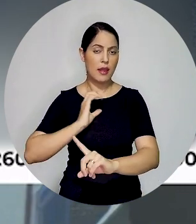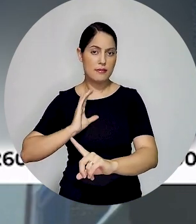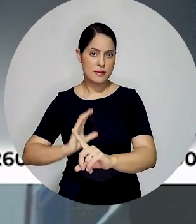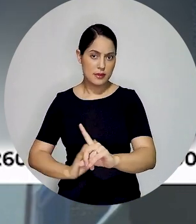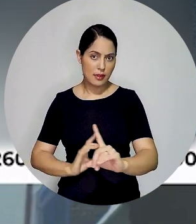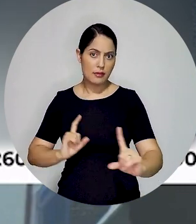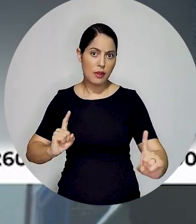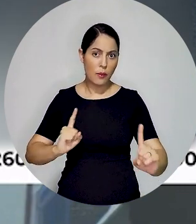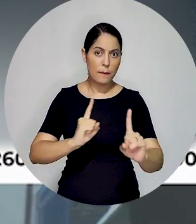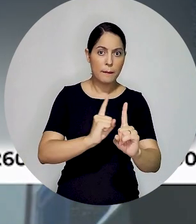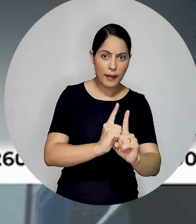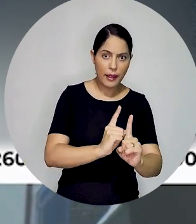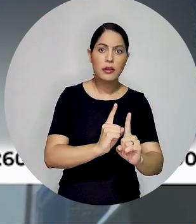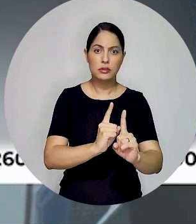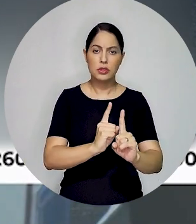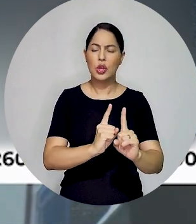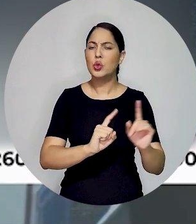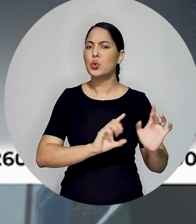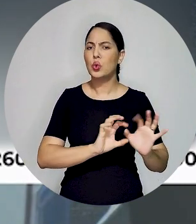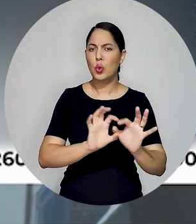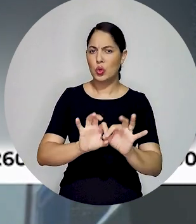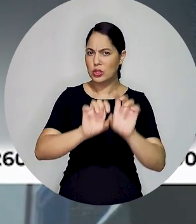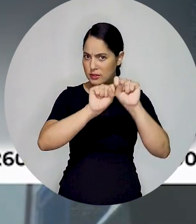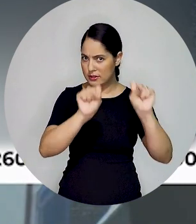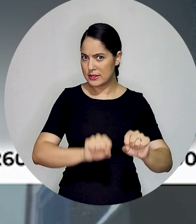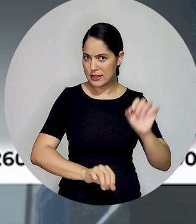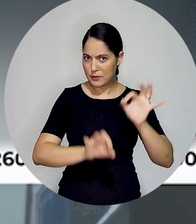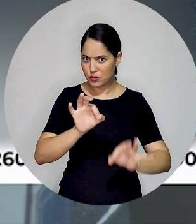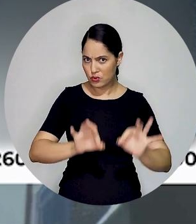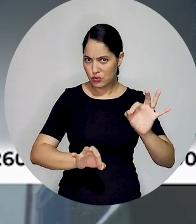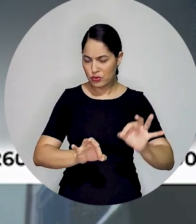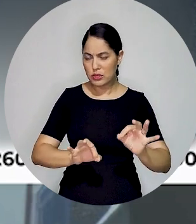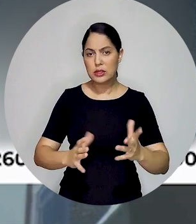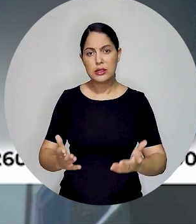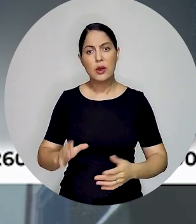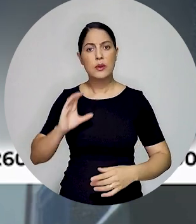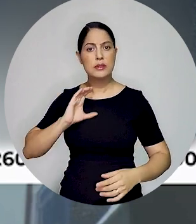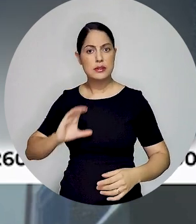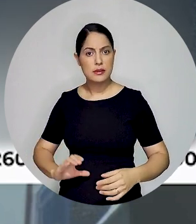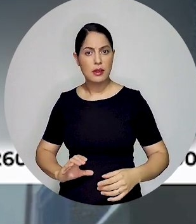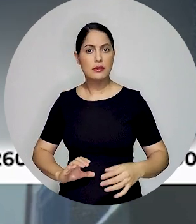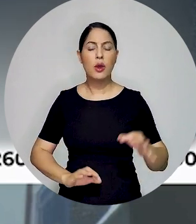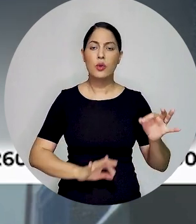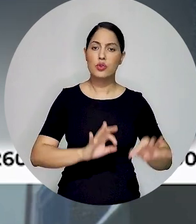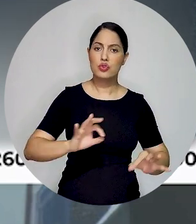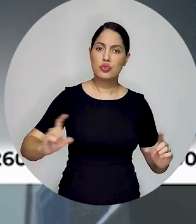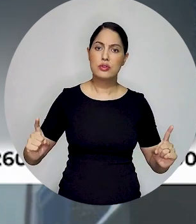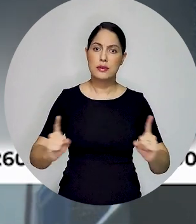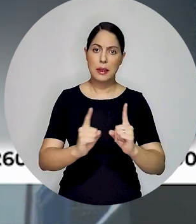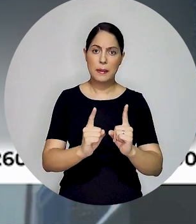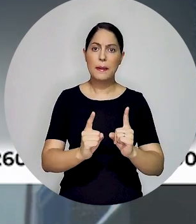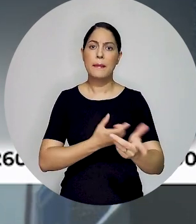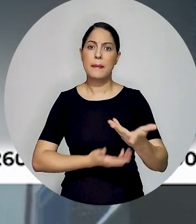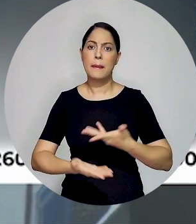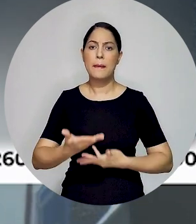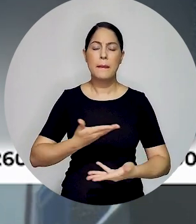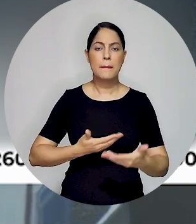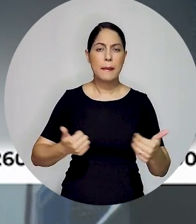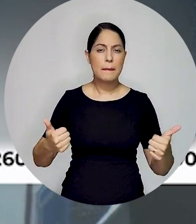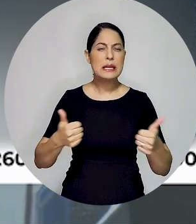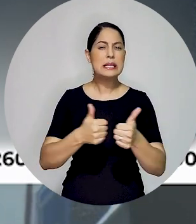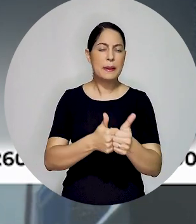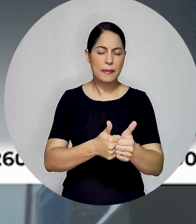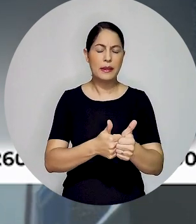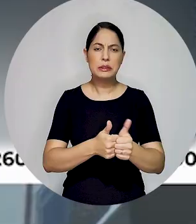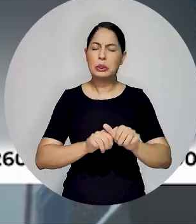aproximar o cidadão e não afastar o cidadão do sistema de justiça. De modo que nenhuma das normativas do Conselho